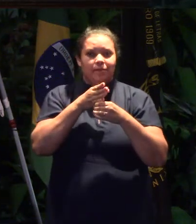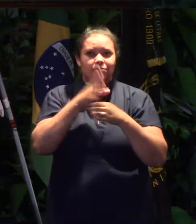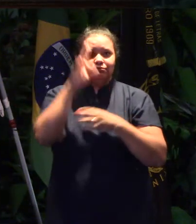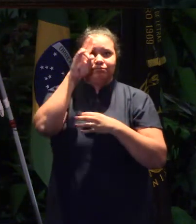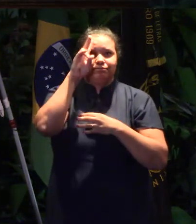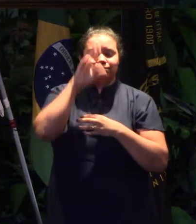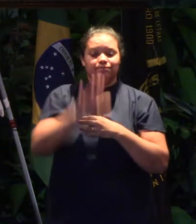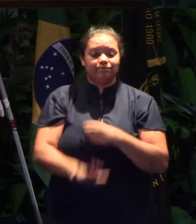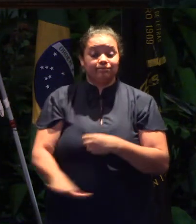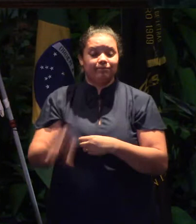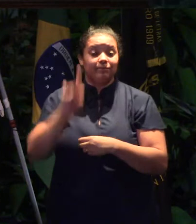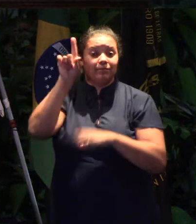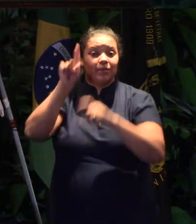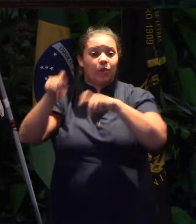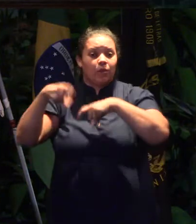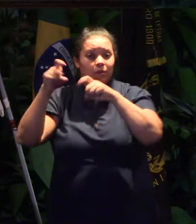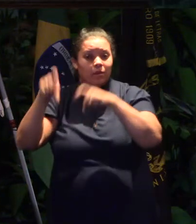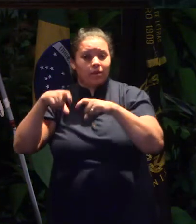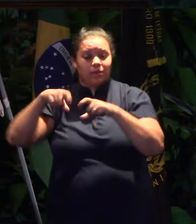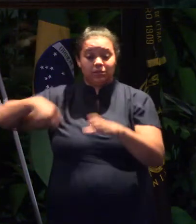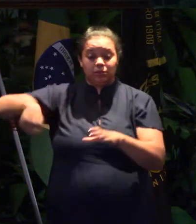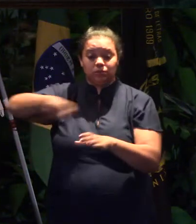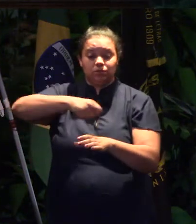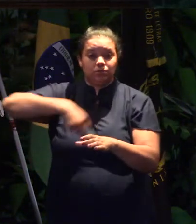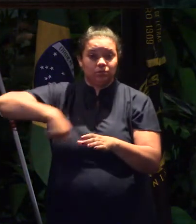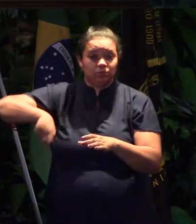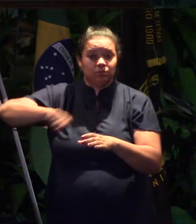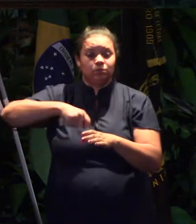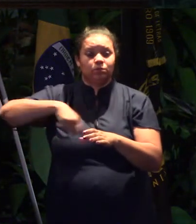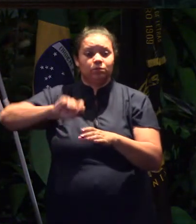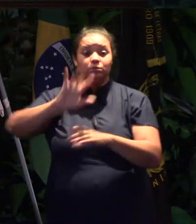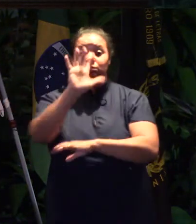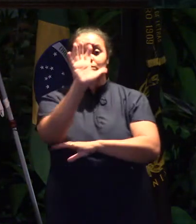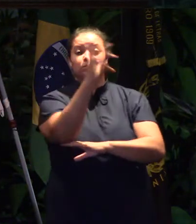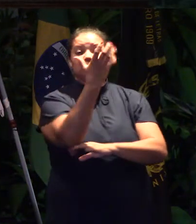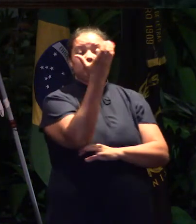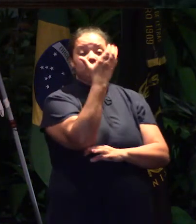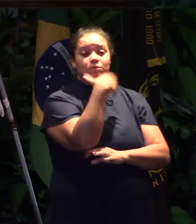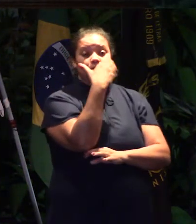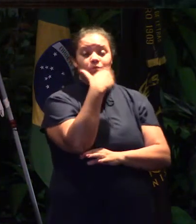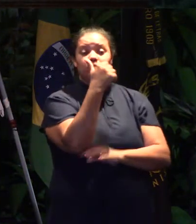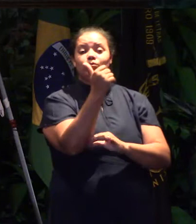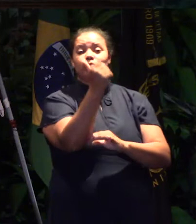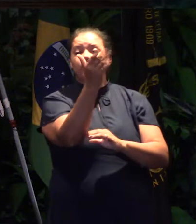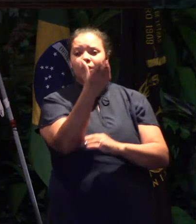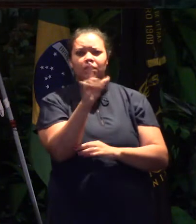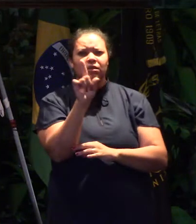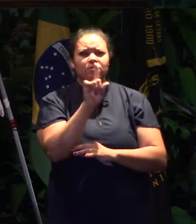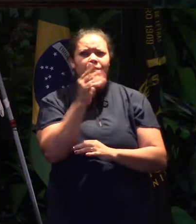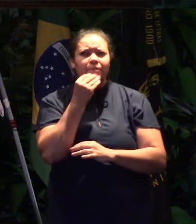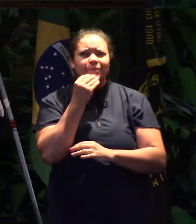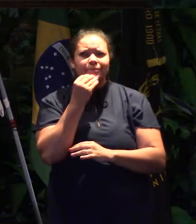interior, junto a tachos de cobre na cozinha e árvores de fruta no quintal. Mas não é batata doce,